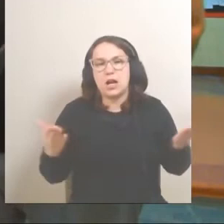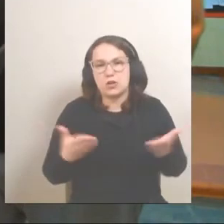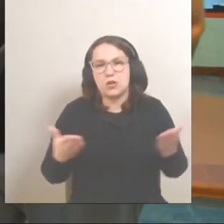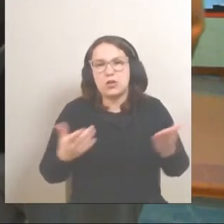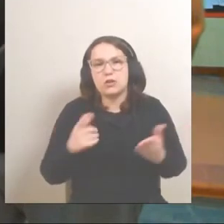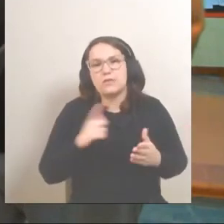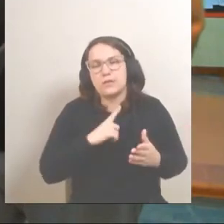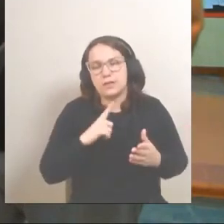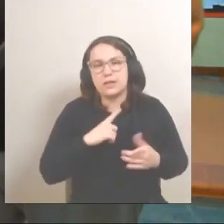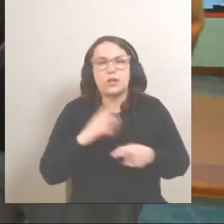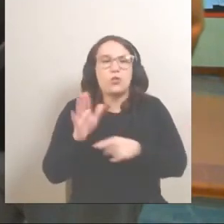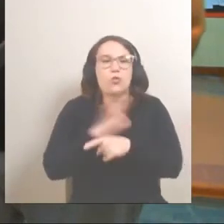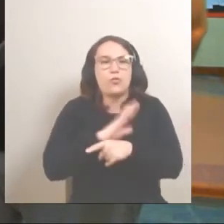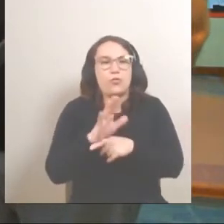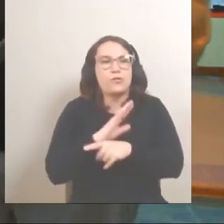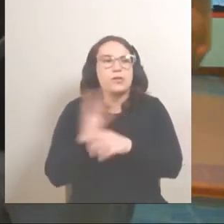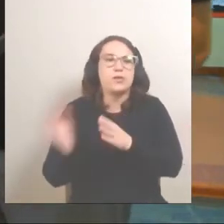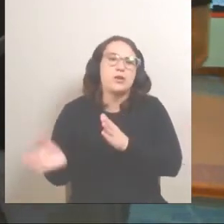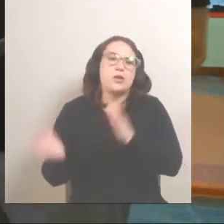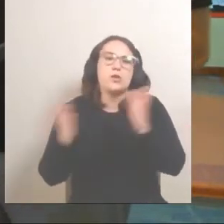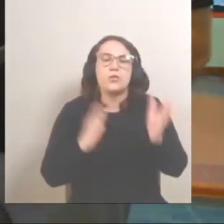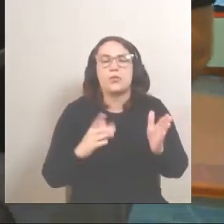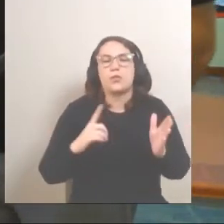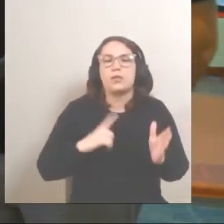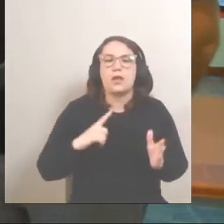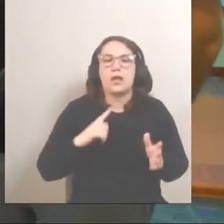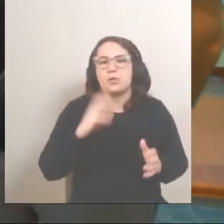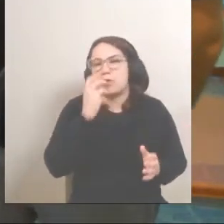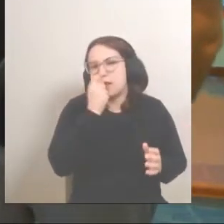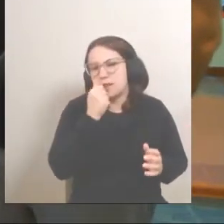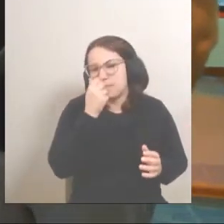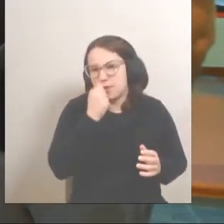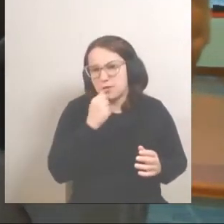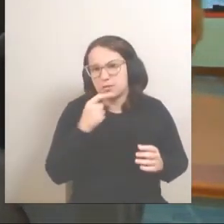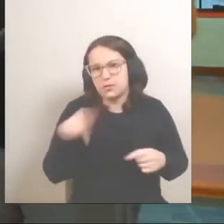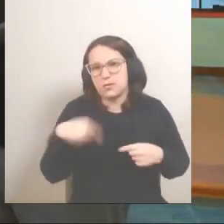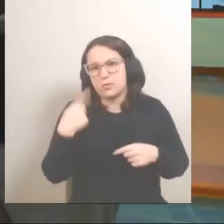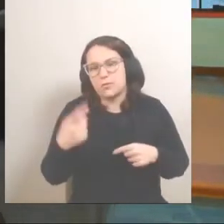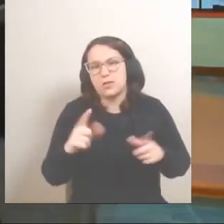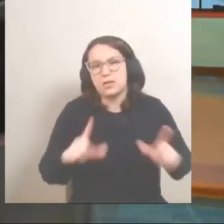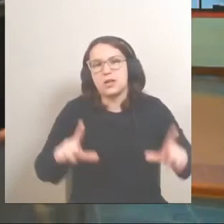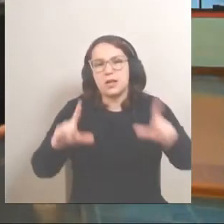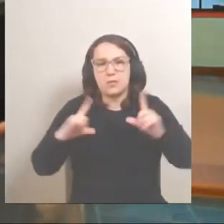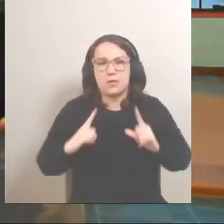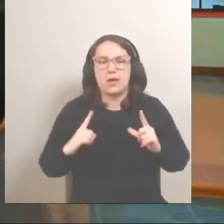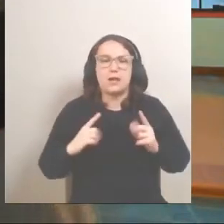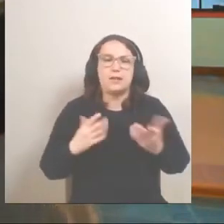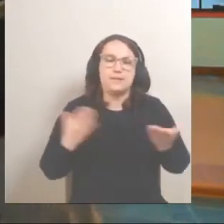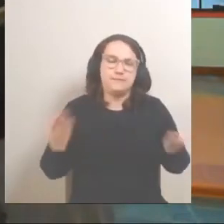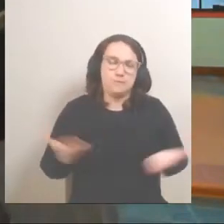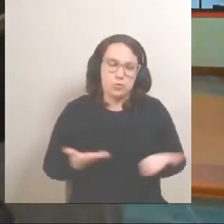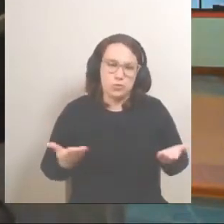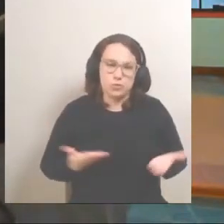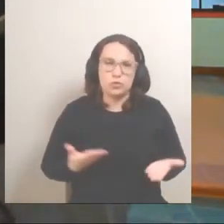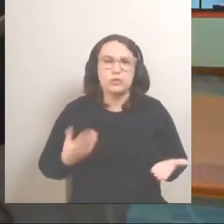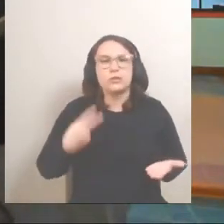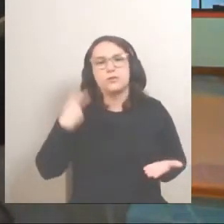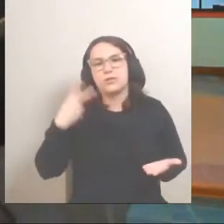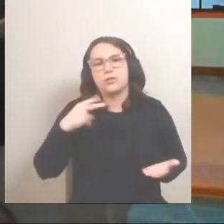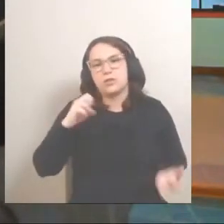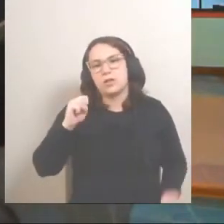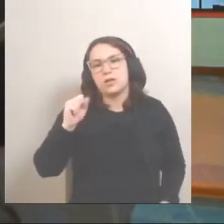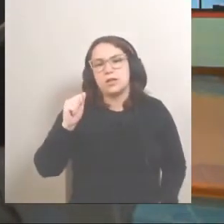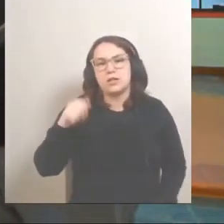teremos o vídeo da Tem no Limão e, na sequência, a entrega da placa de homenagem na sessão solene que a vereadora Sandra